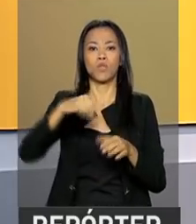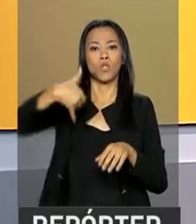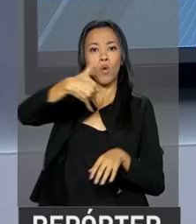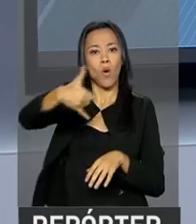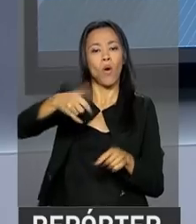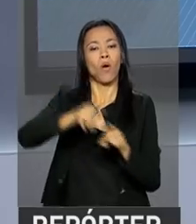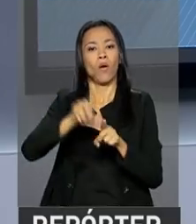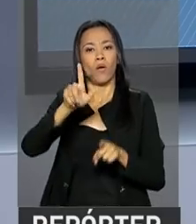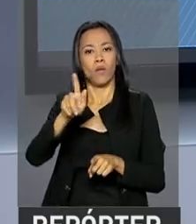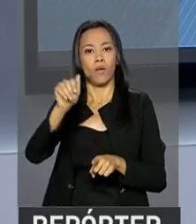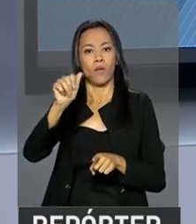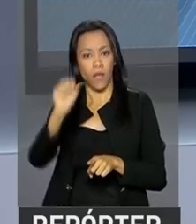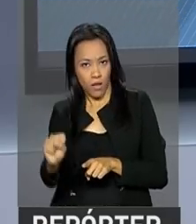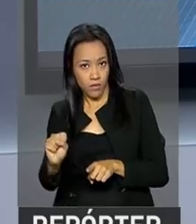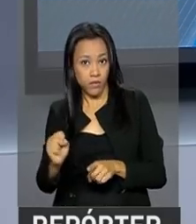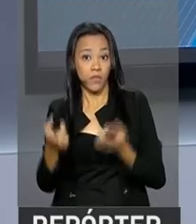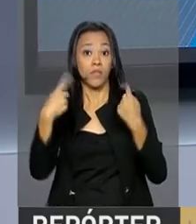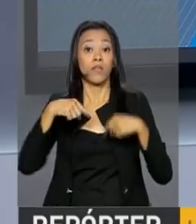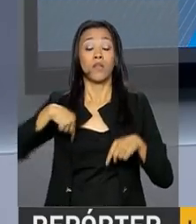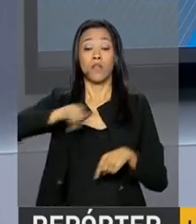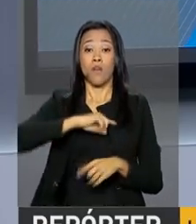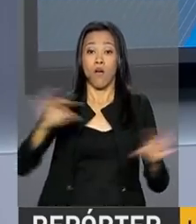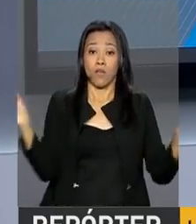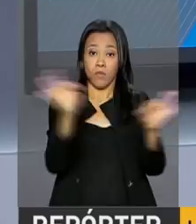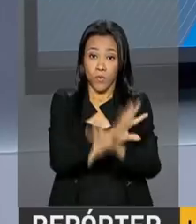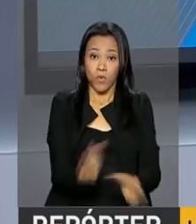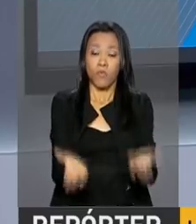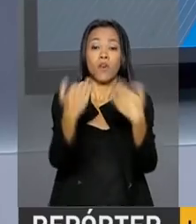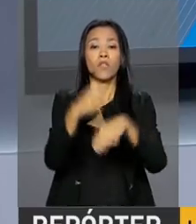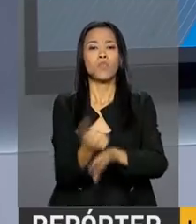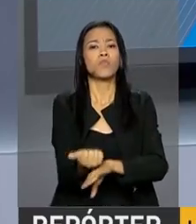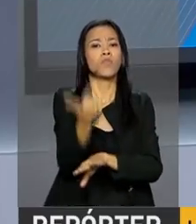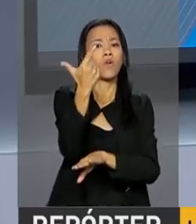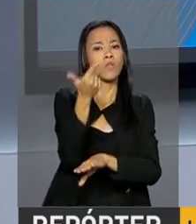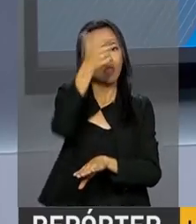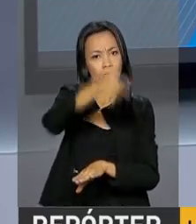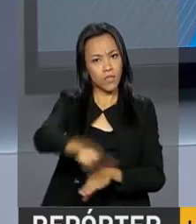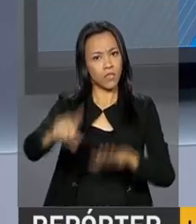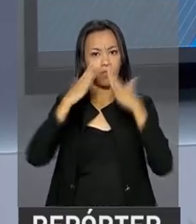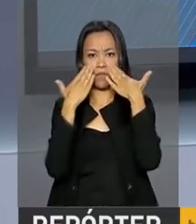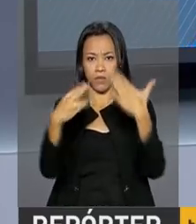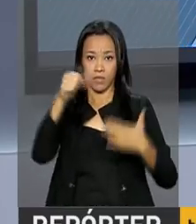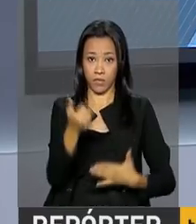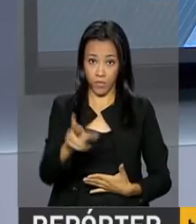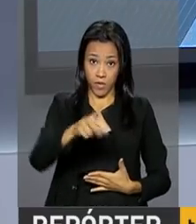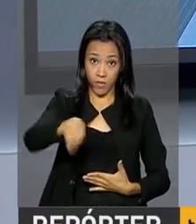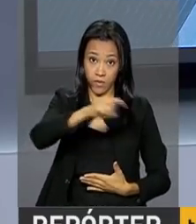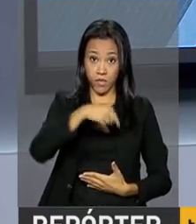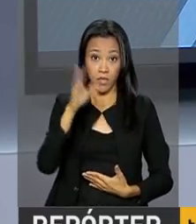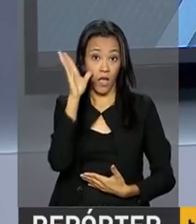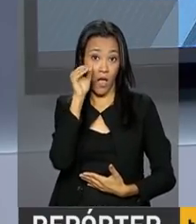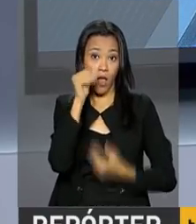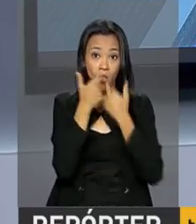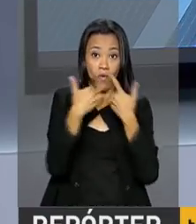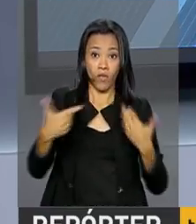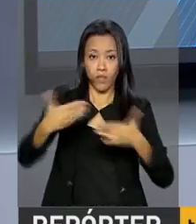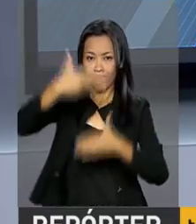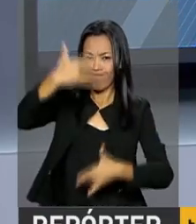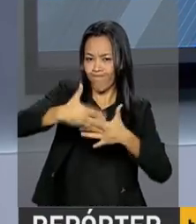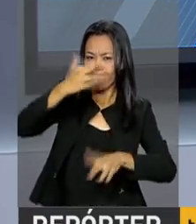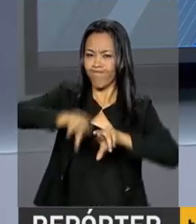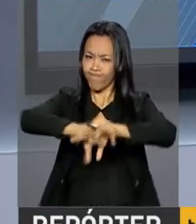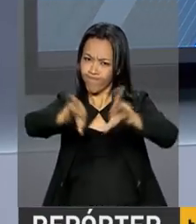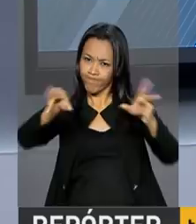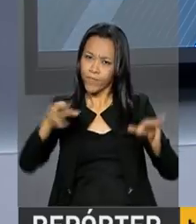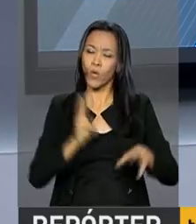gás e nós ficamos por aqui voltamos ao meio-dia na próxima edição do repórter nbr acompanhe as novidades também em nossas